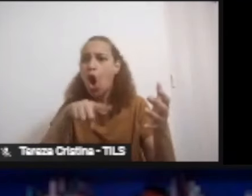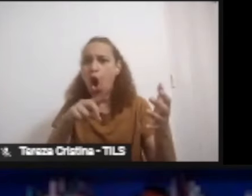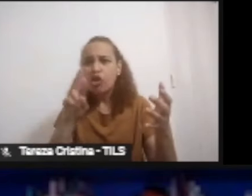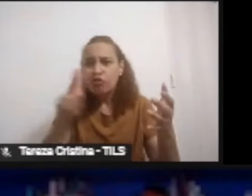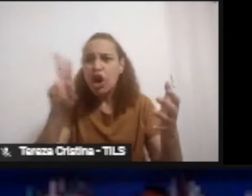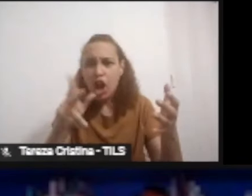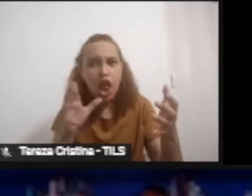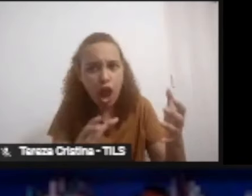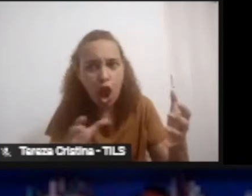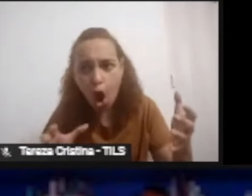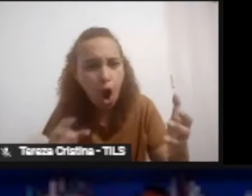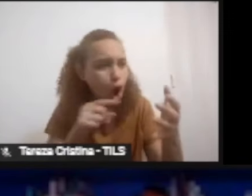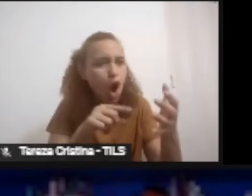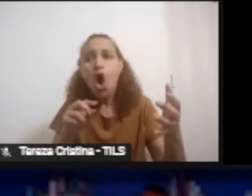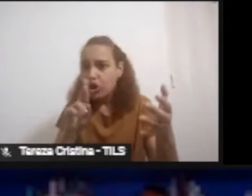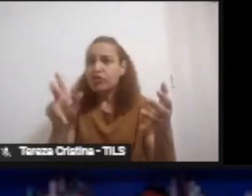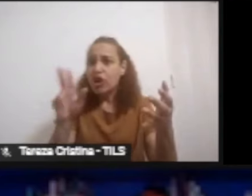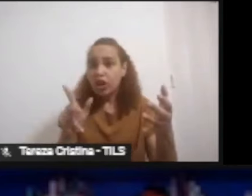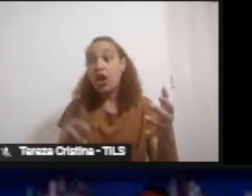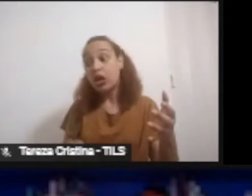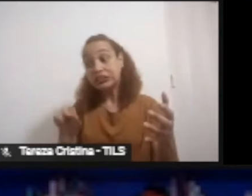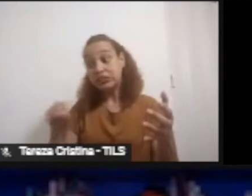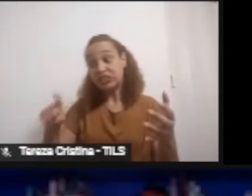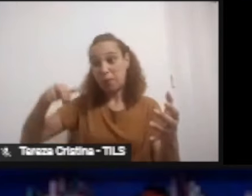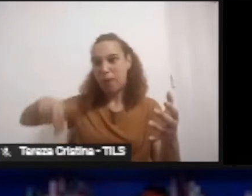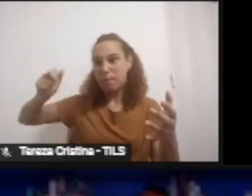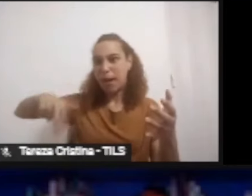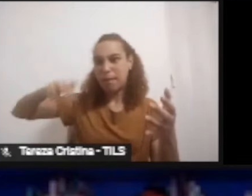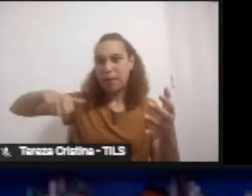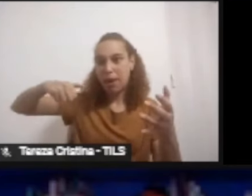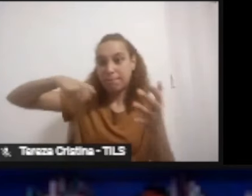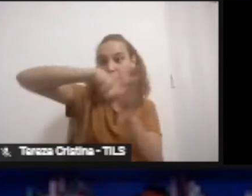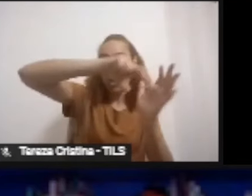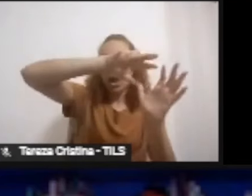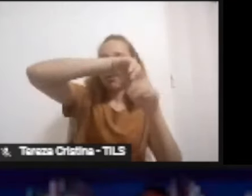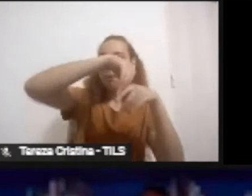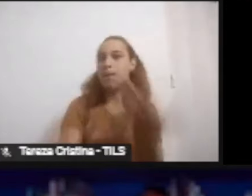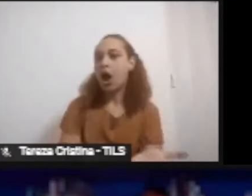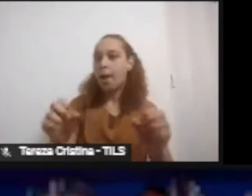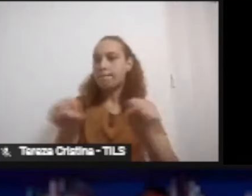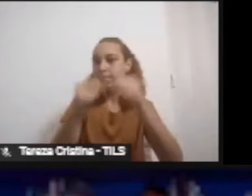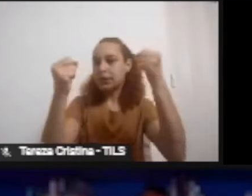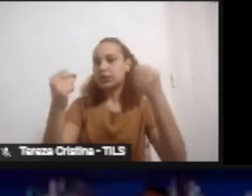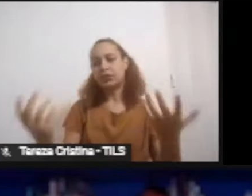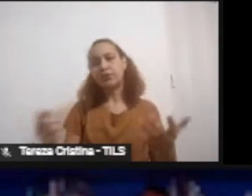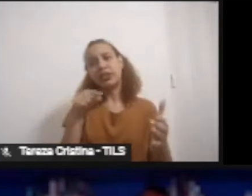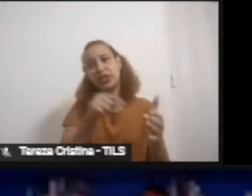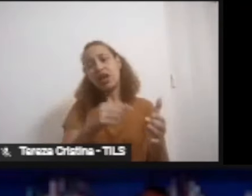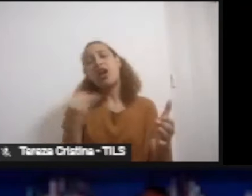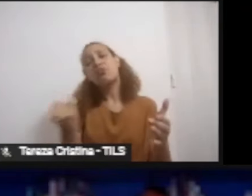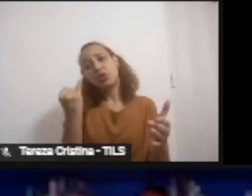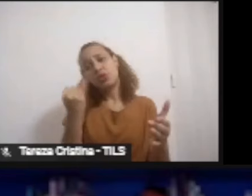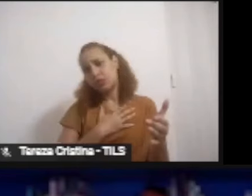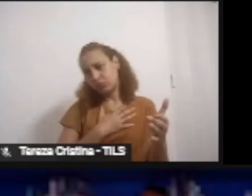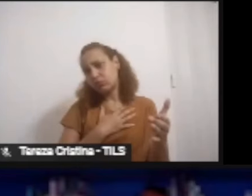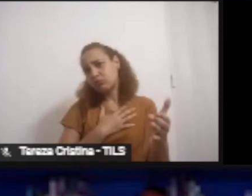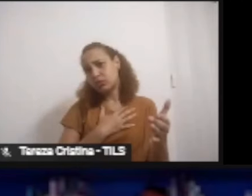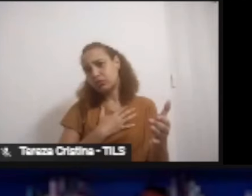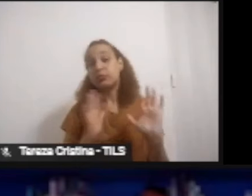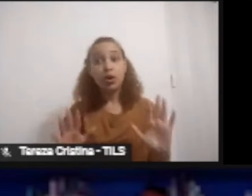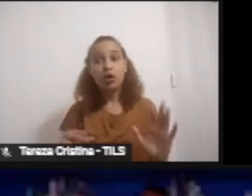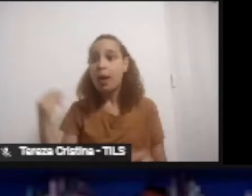diferente? Então, se você vier na sala e correr na sala e esbarrar, vai quebrar o vaso. E esse vaso é importante para mim. Veja, não bateu